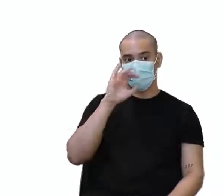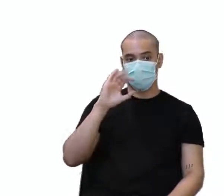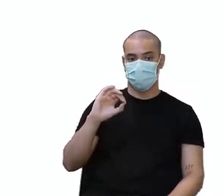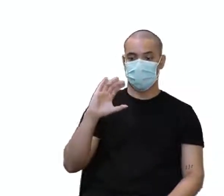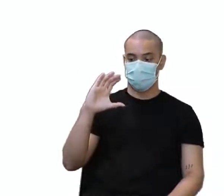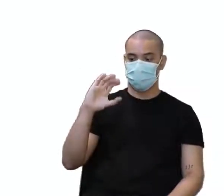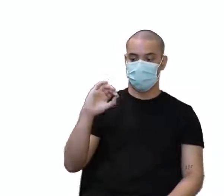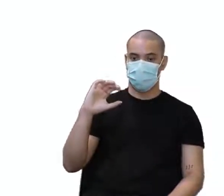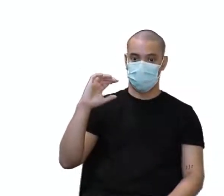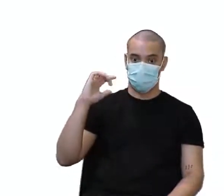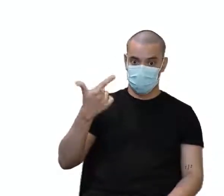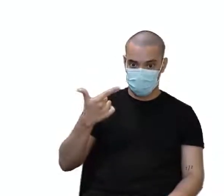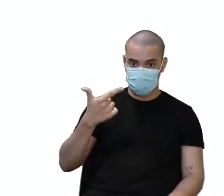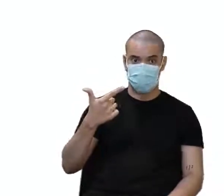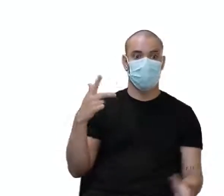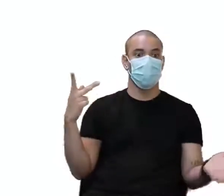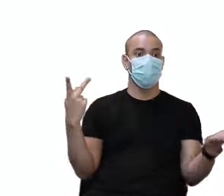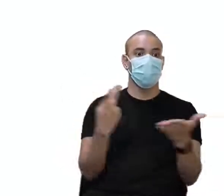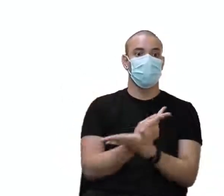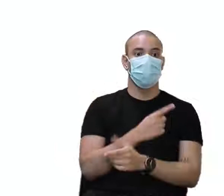E aí vai acontecer a